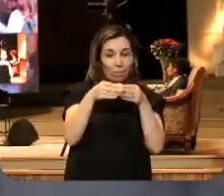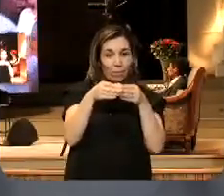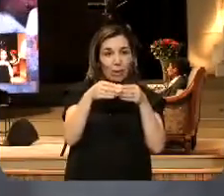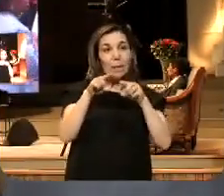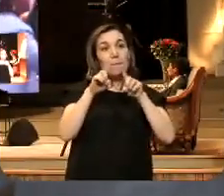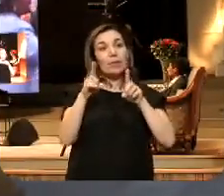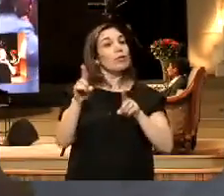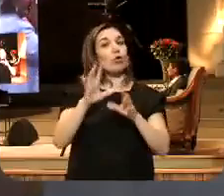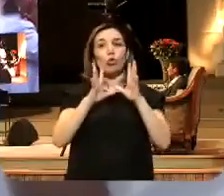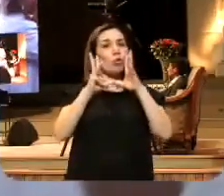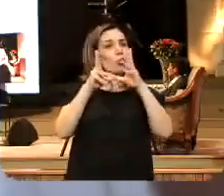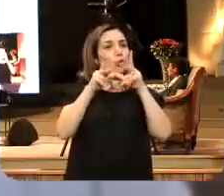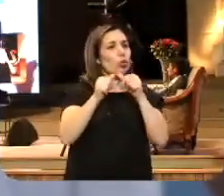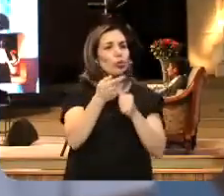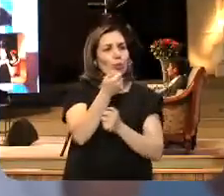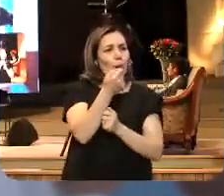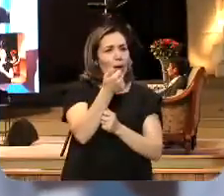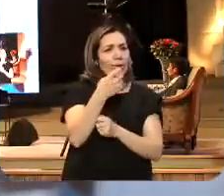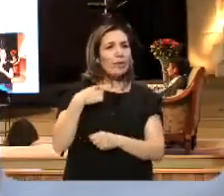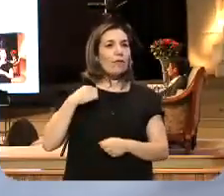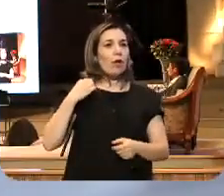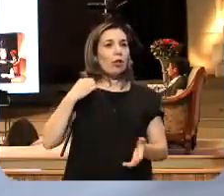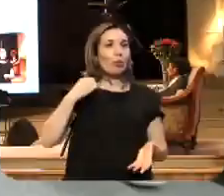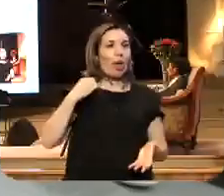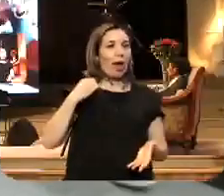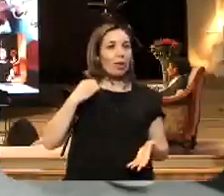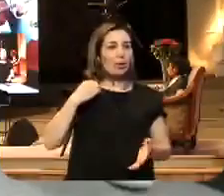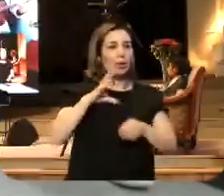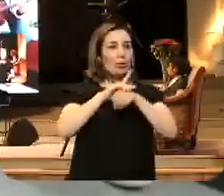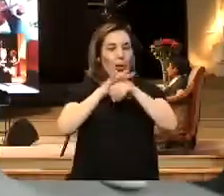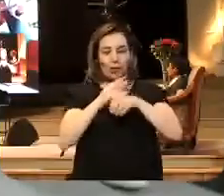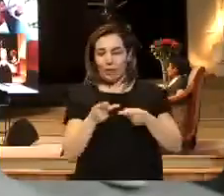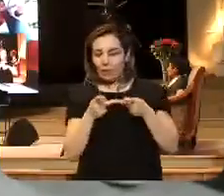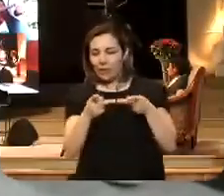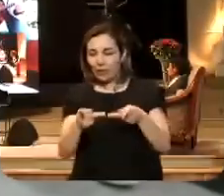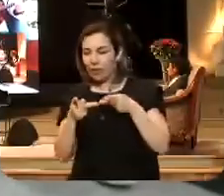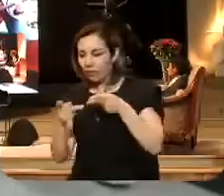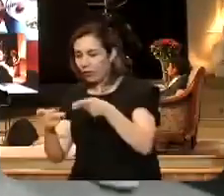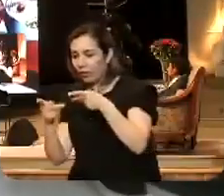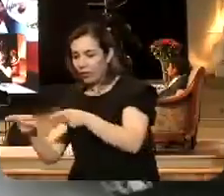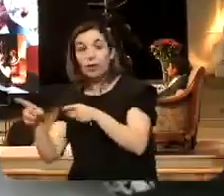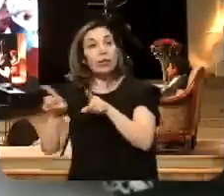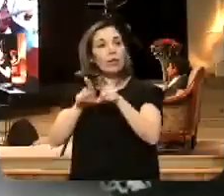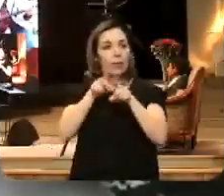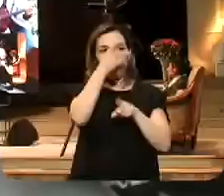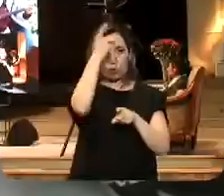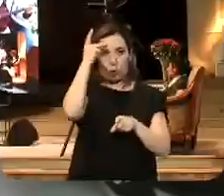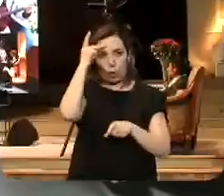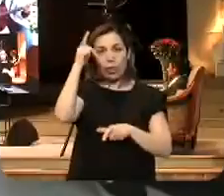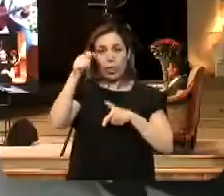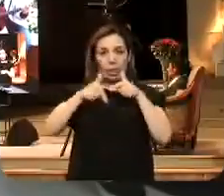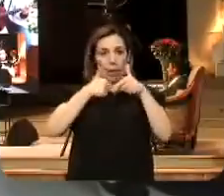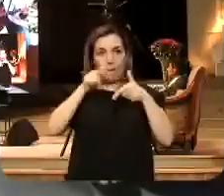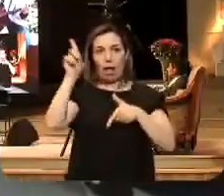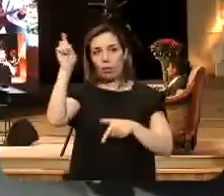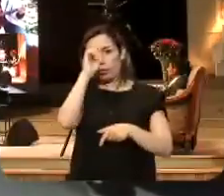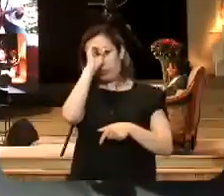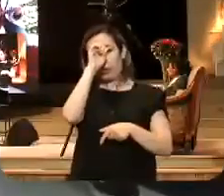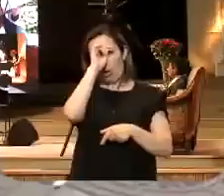de voluntários visitando os enfermos, os profissionais de saúde e empresas parceiras.